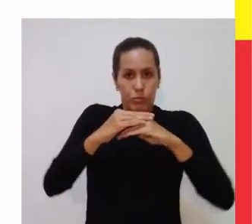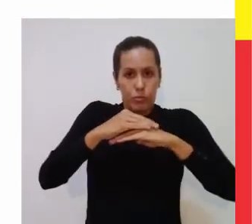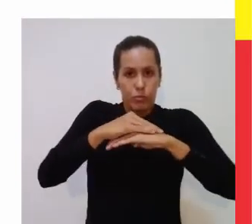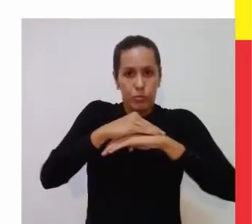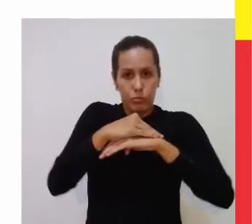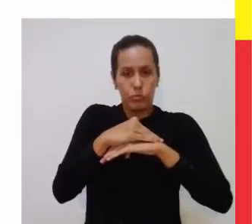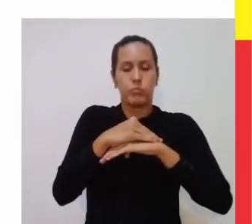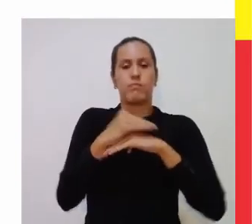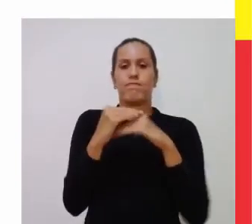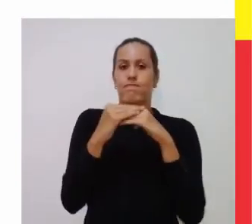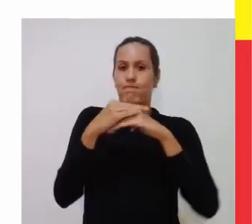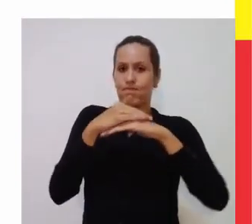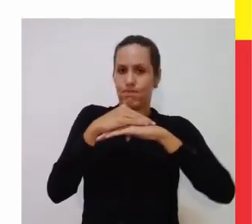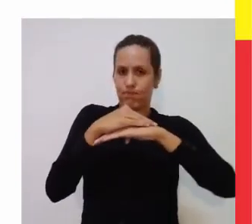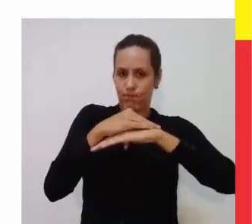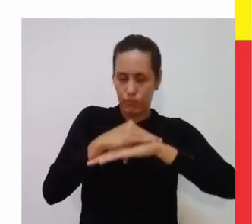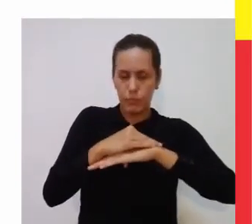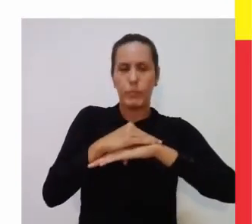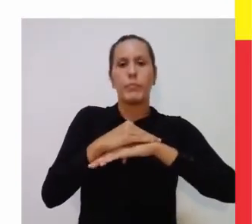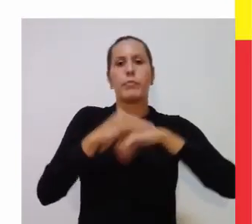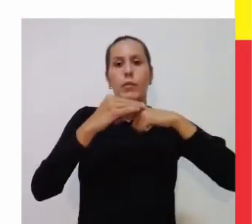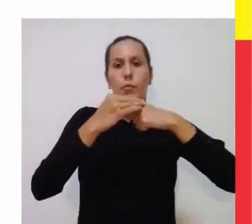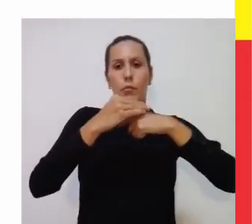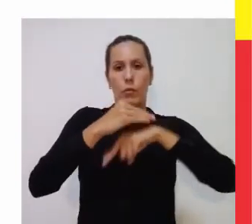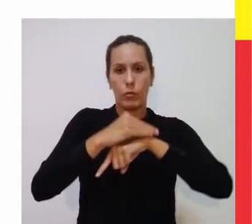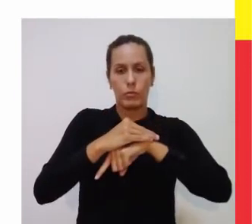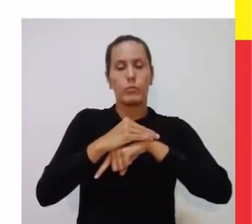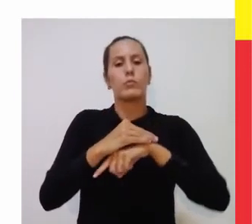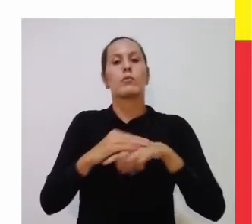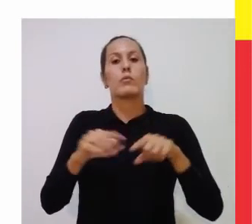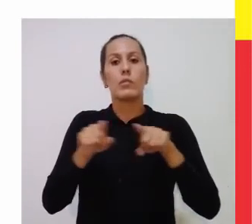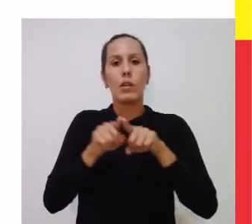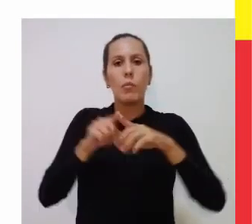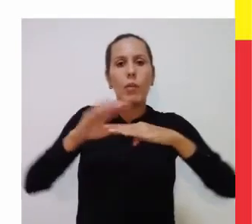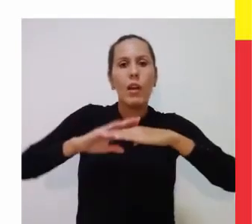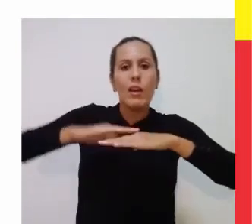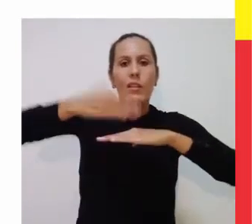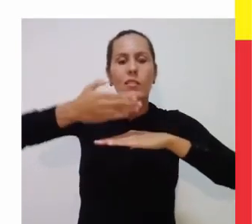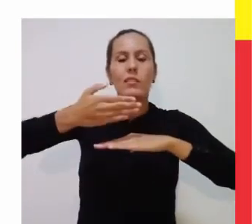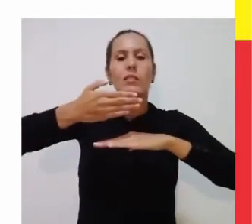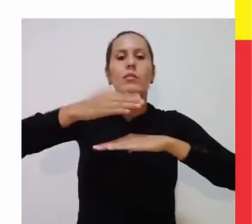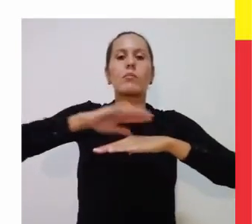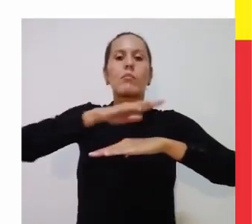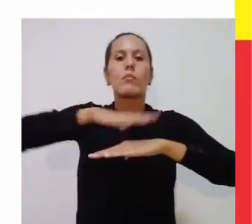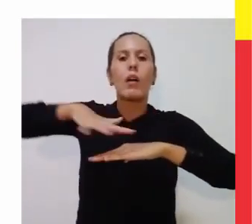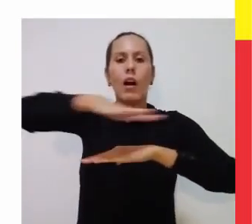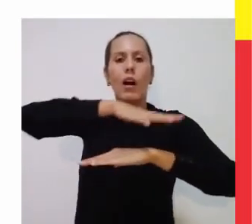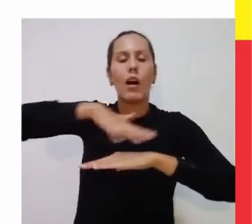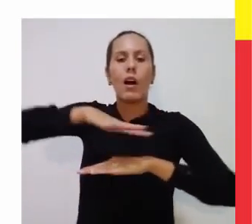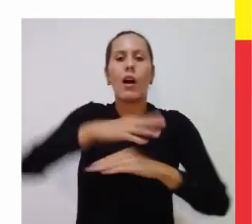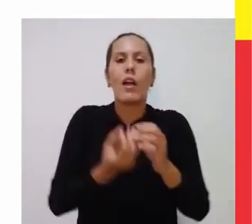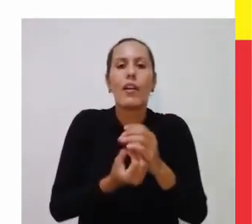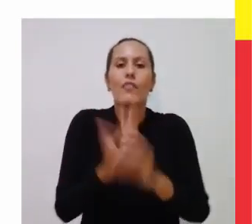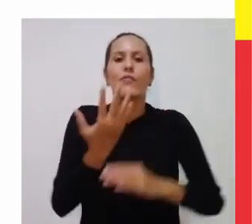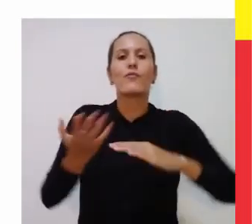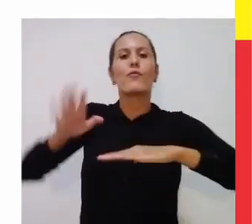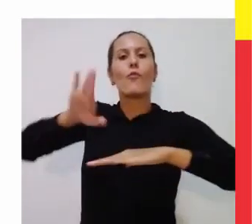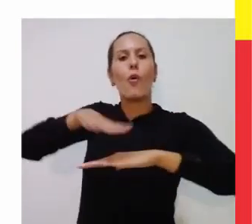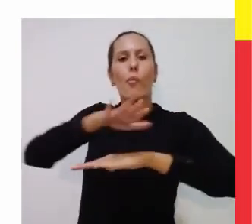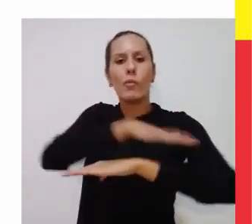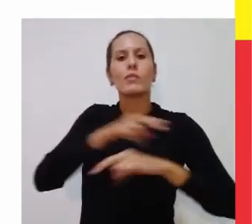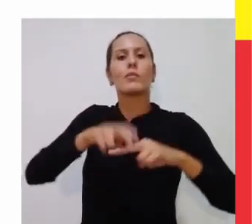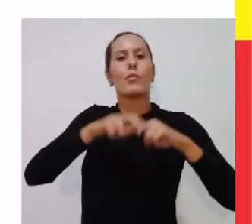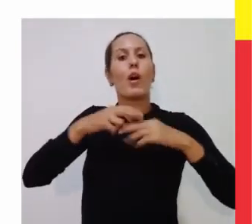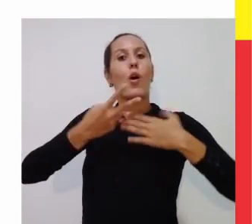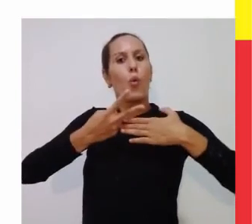tanto que elas mergulham uma por baixo da outra, certo? E acima estão as formações de relevo por consequência